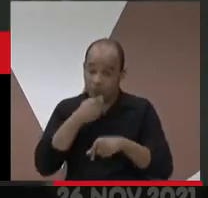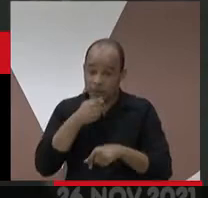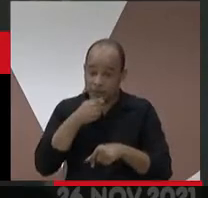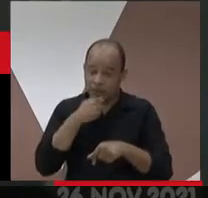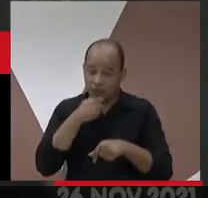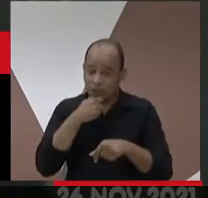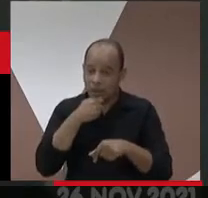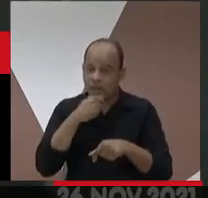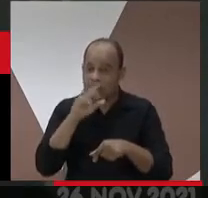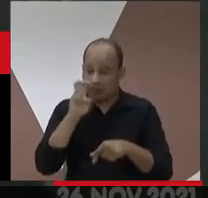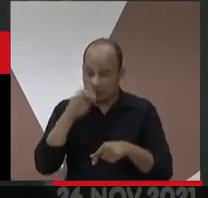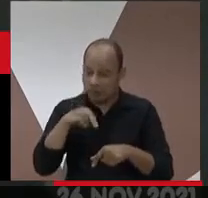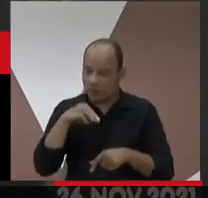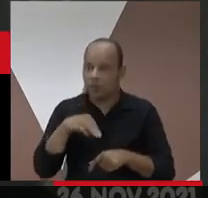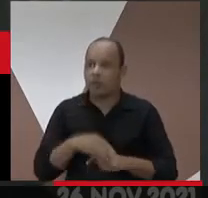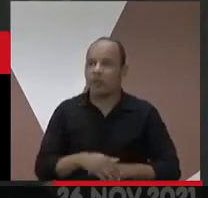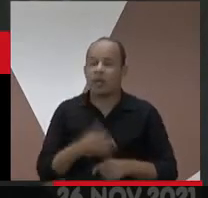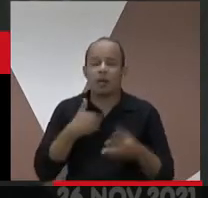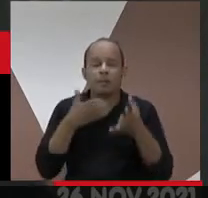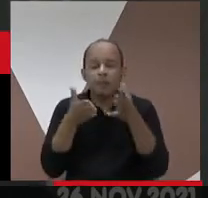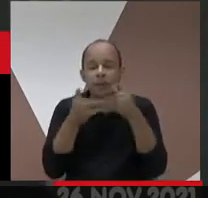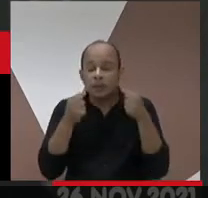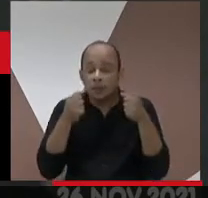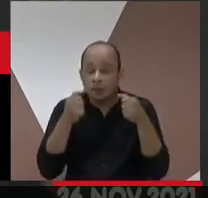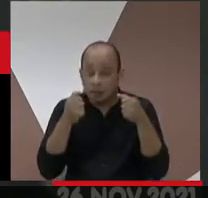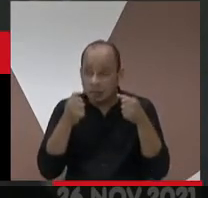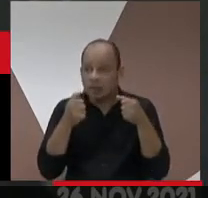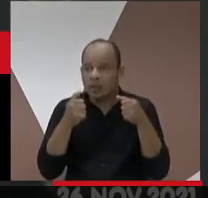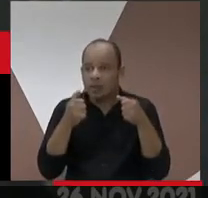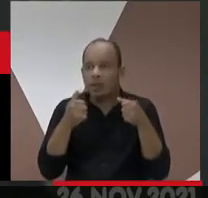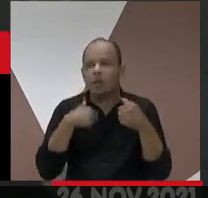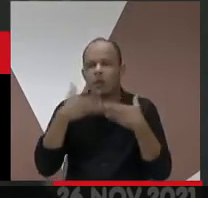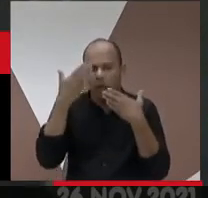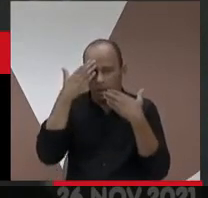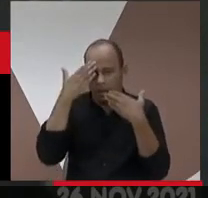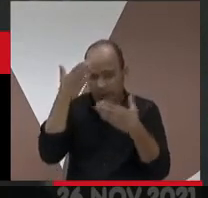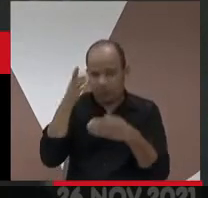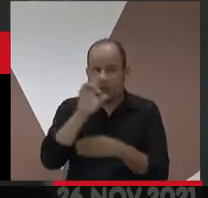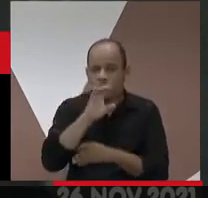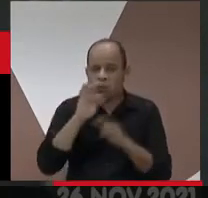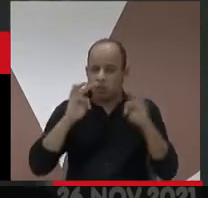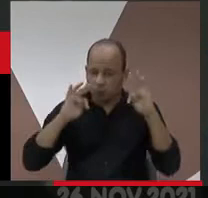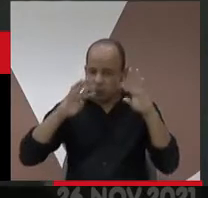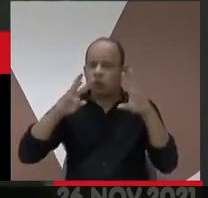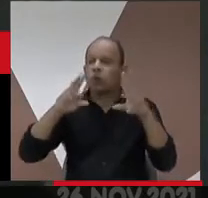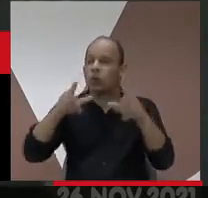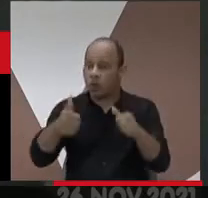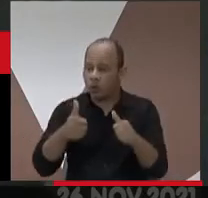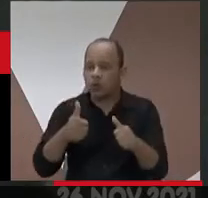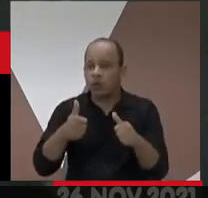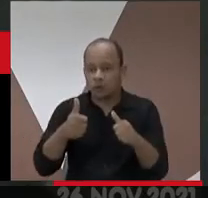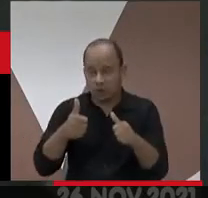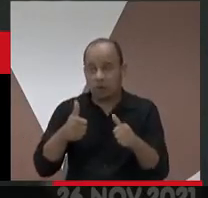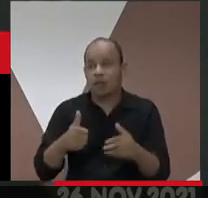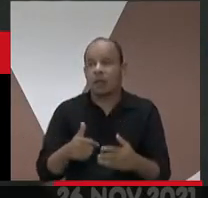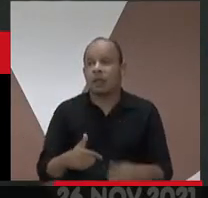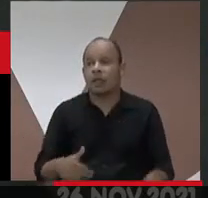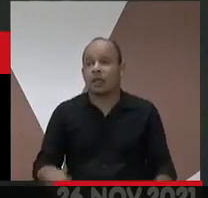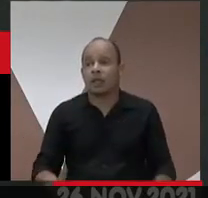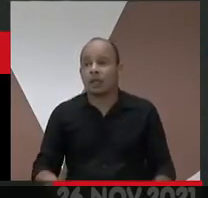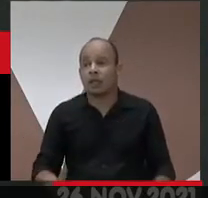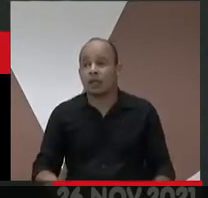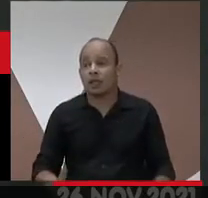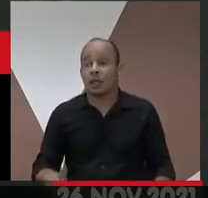Eu queria pedir para todos na casa, agradecer aqui de todos estar recebendo a gente aqui. Houveram